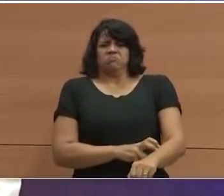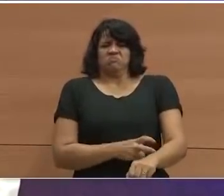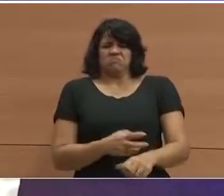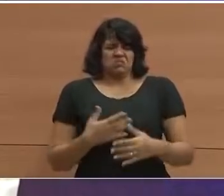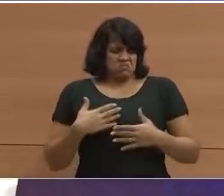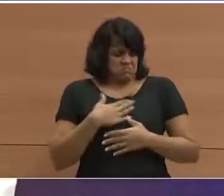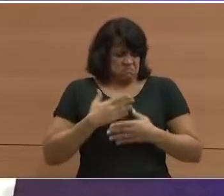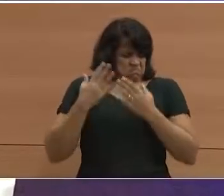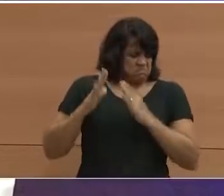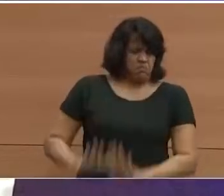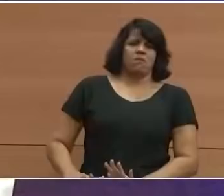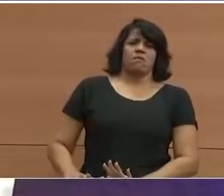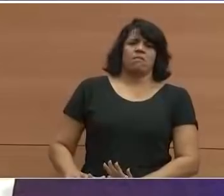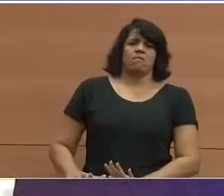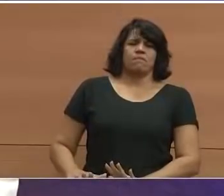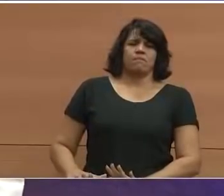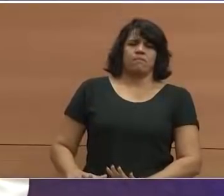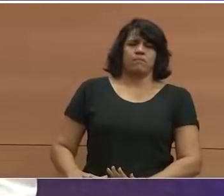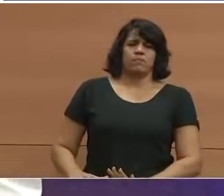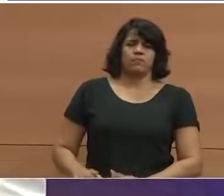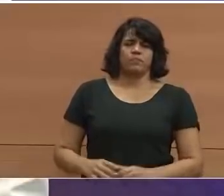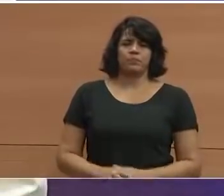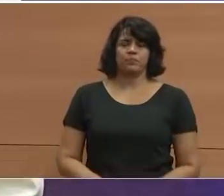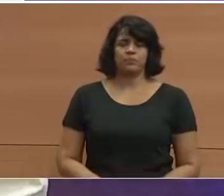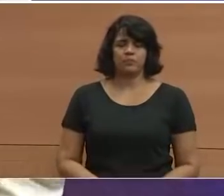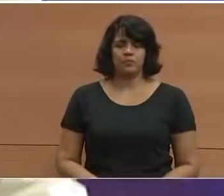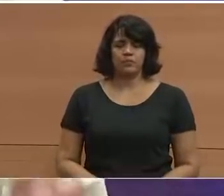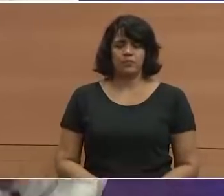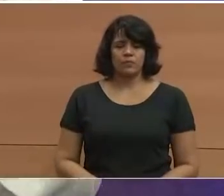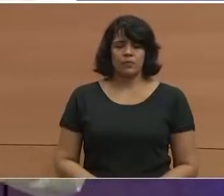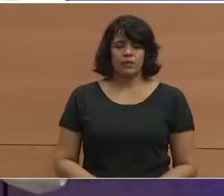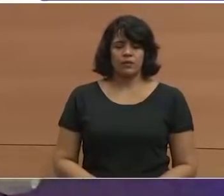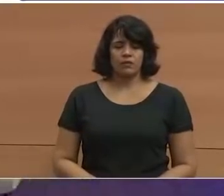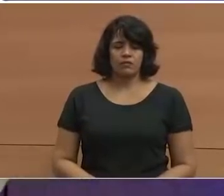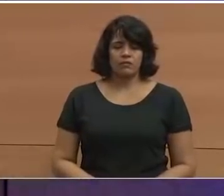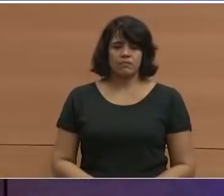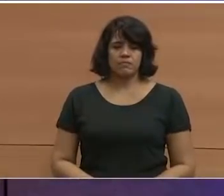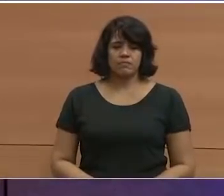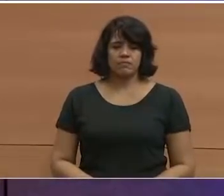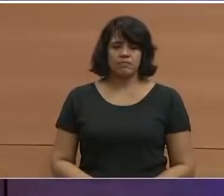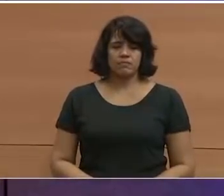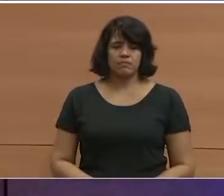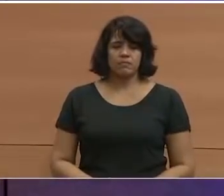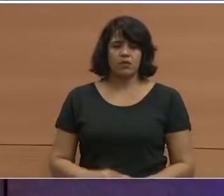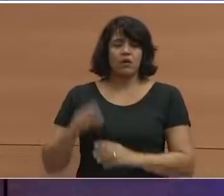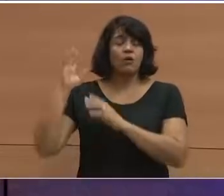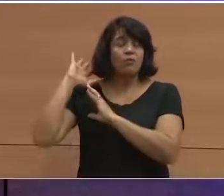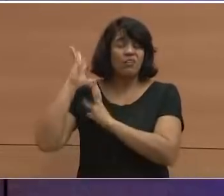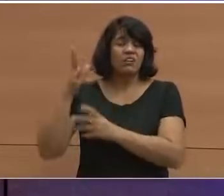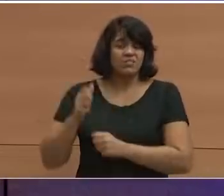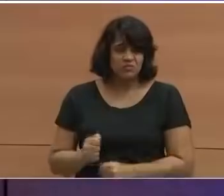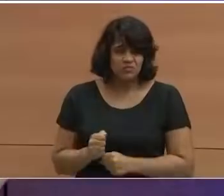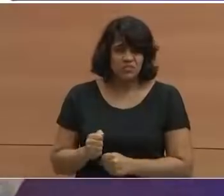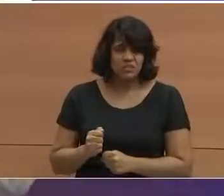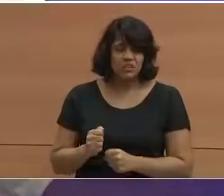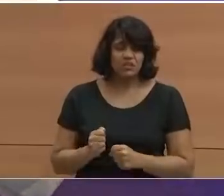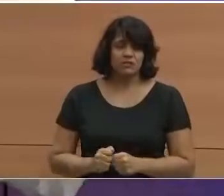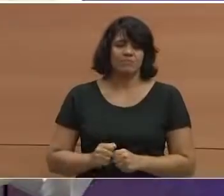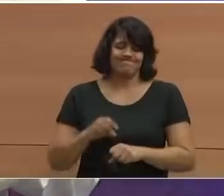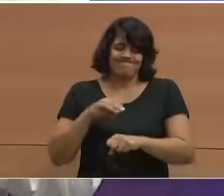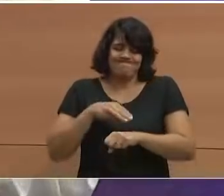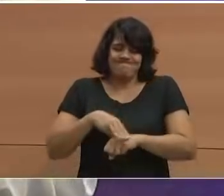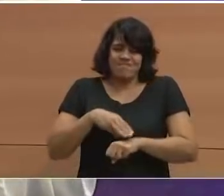tipo de rebelião dentro de si, e o resultado era que a Miriam ficou leprosa, e Arão ficou com